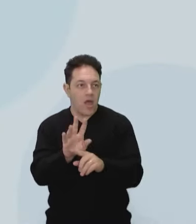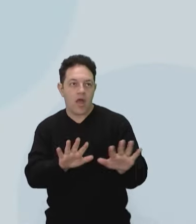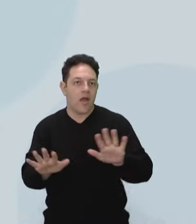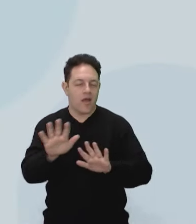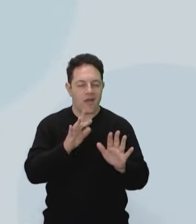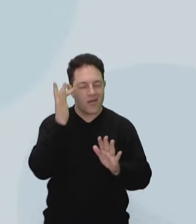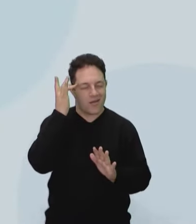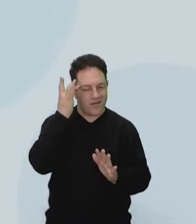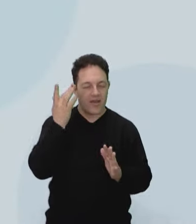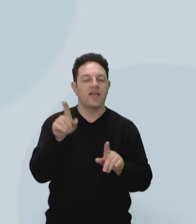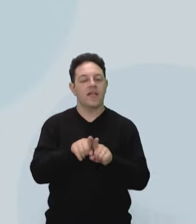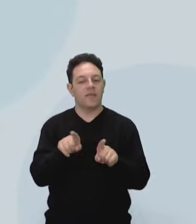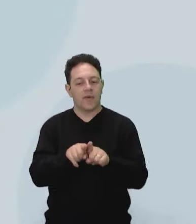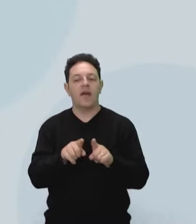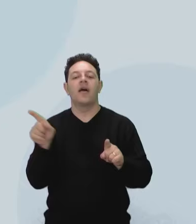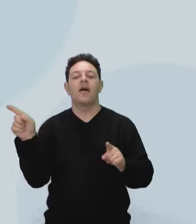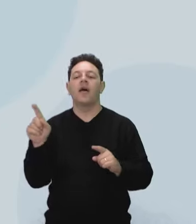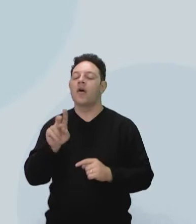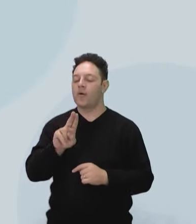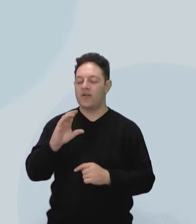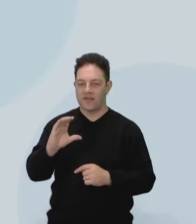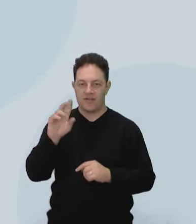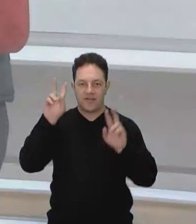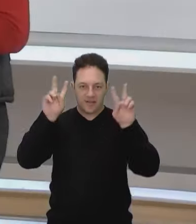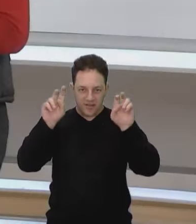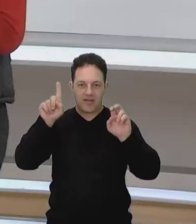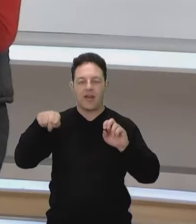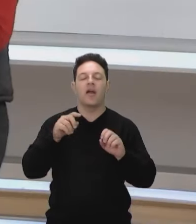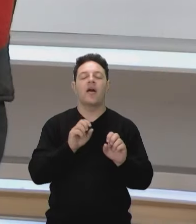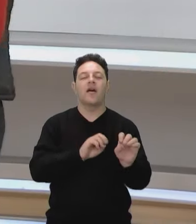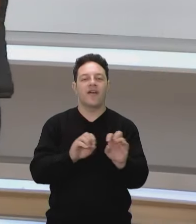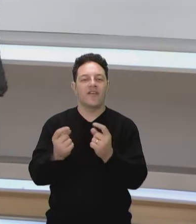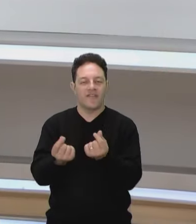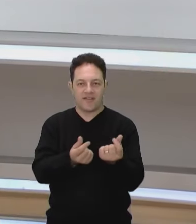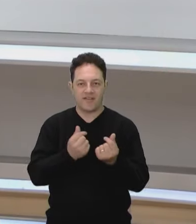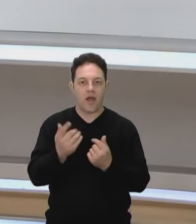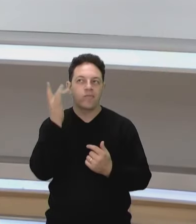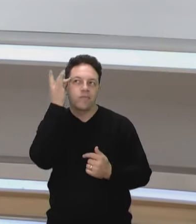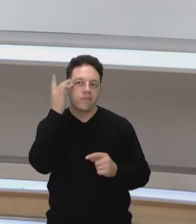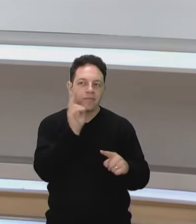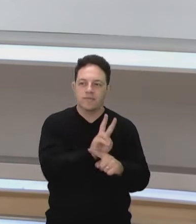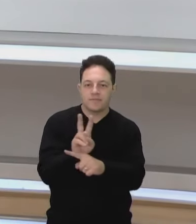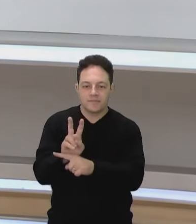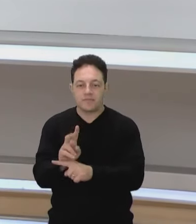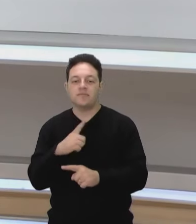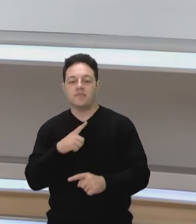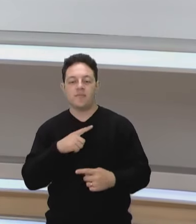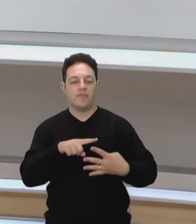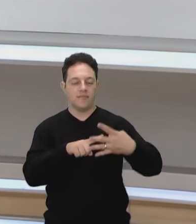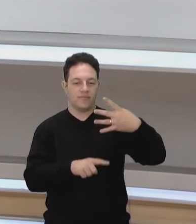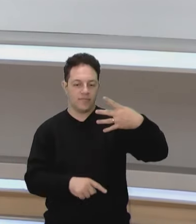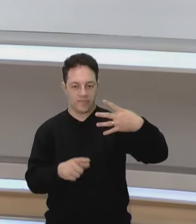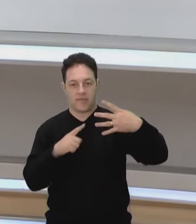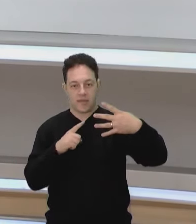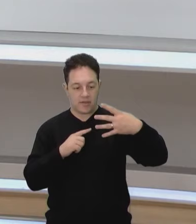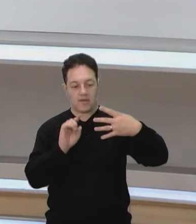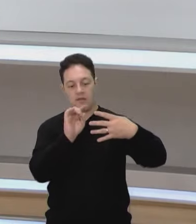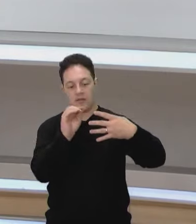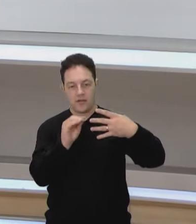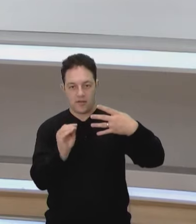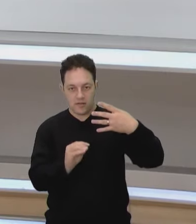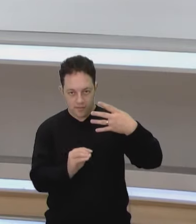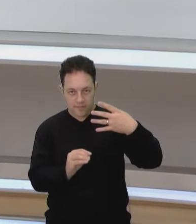conexão. Lembrando que dentro dessa UC, educação financeira sustentável, nós temos 4 componentes aí, a gente tem 4